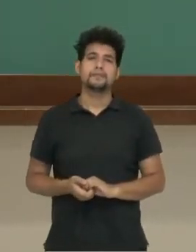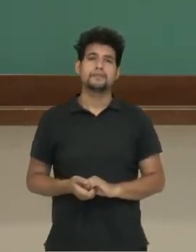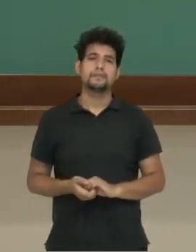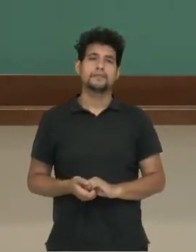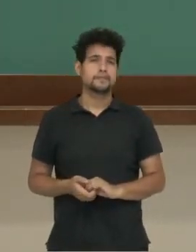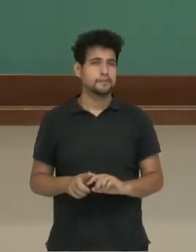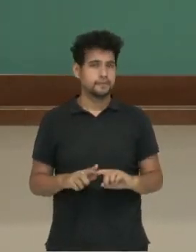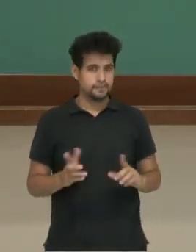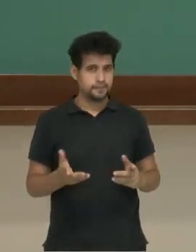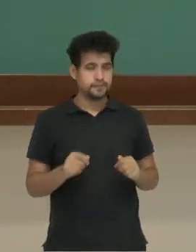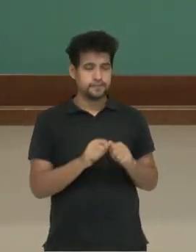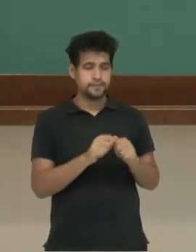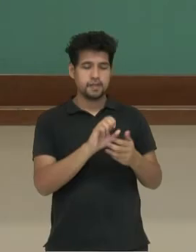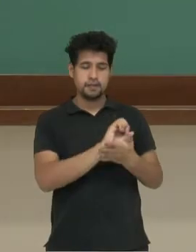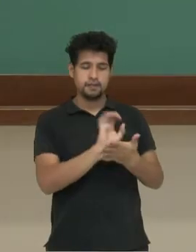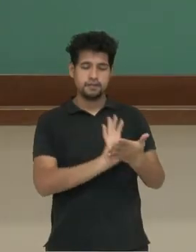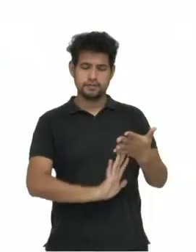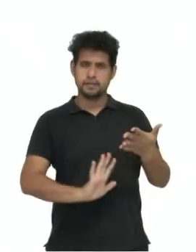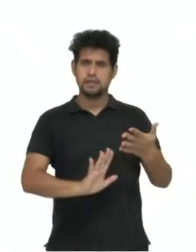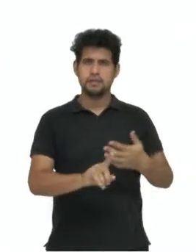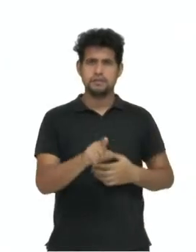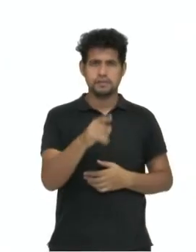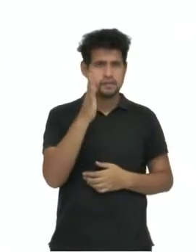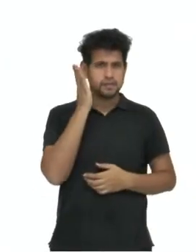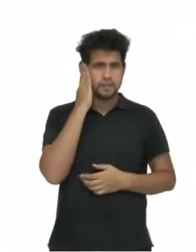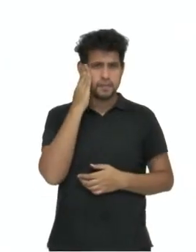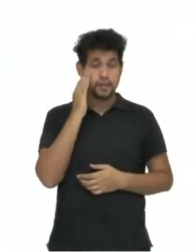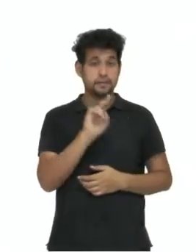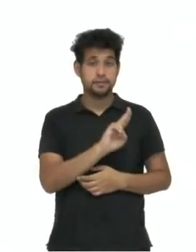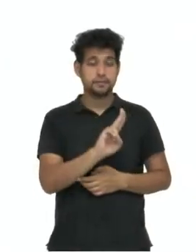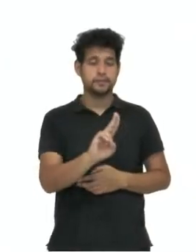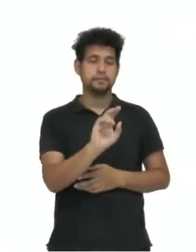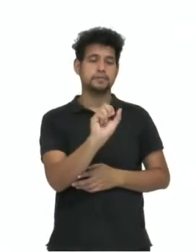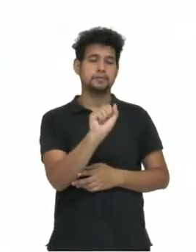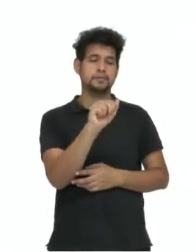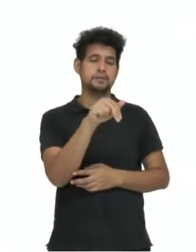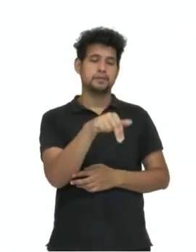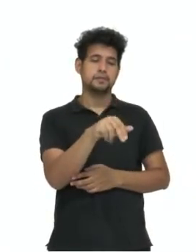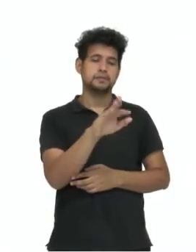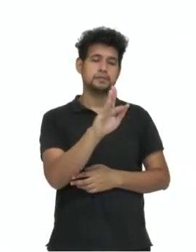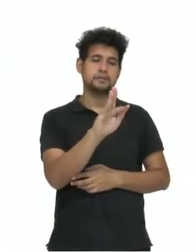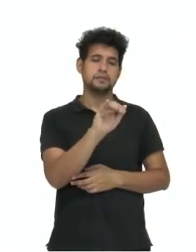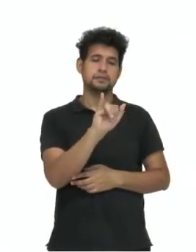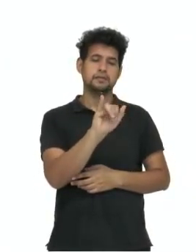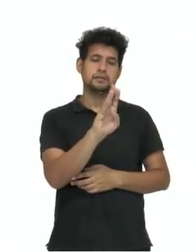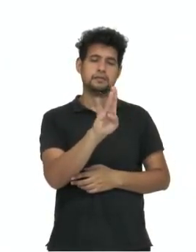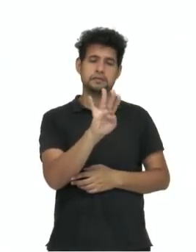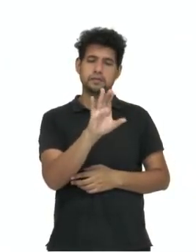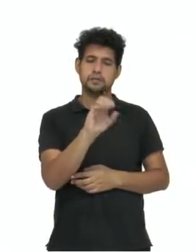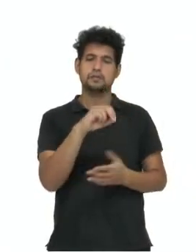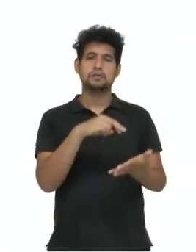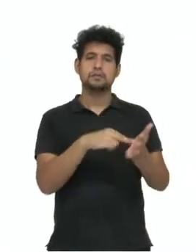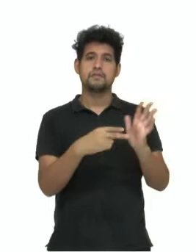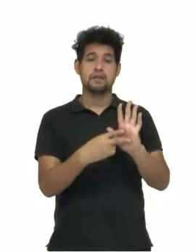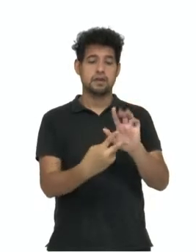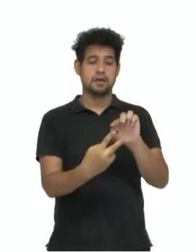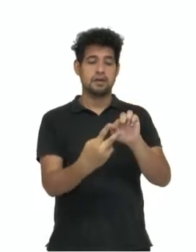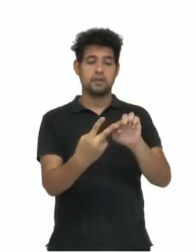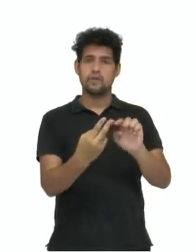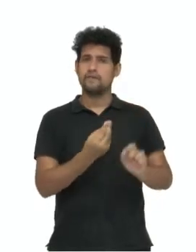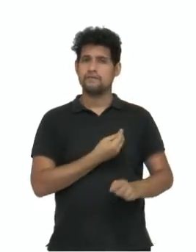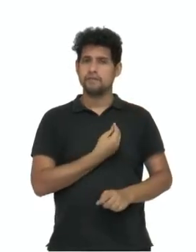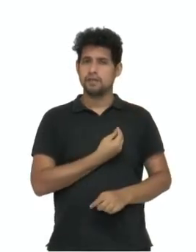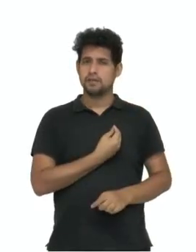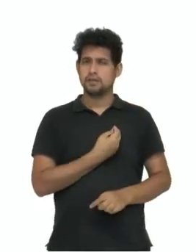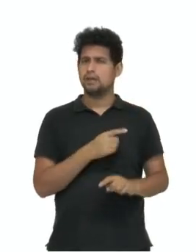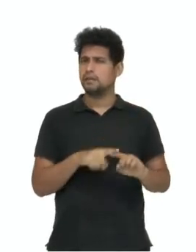E vamos para uma atividade. Você sabia que o nome anfíbio é derivado do grego e significa 2 vidas? Com base no que